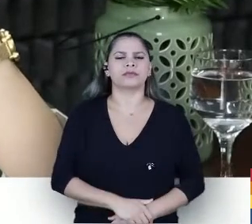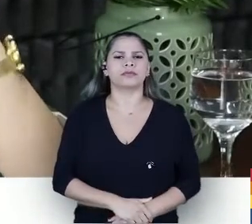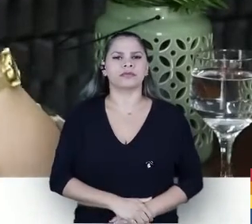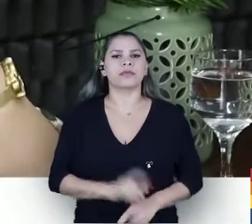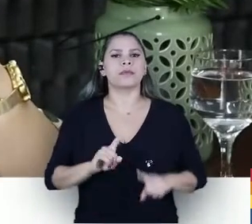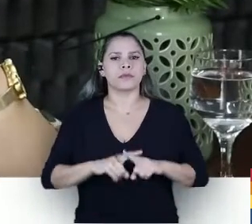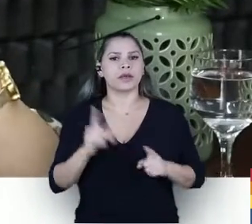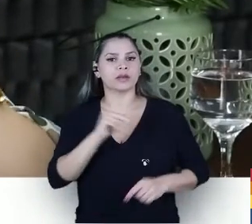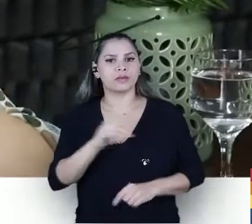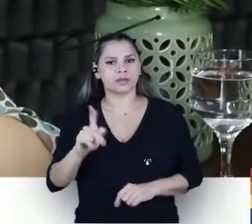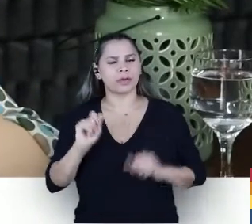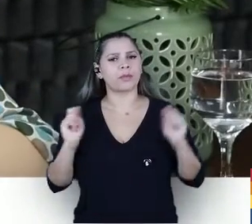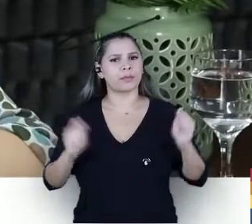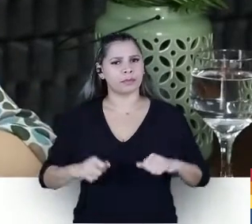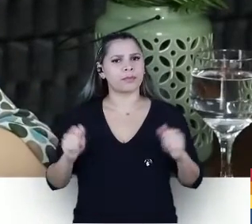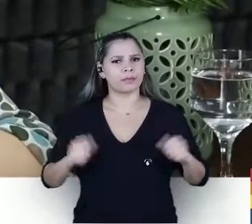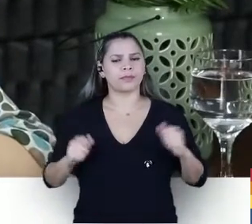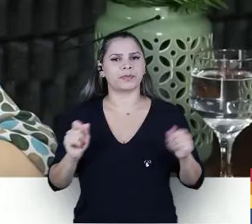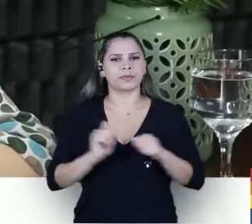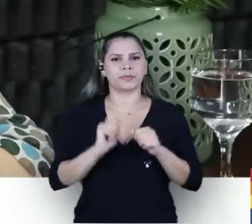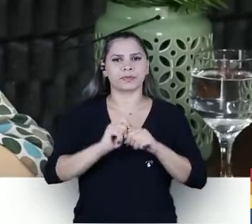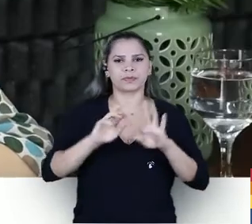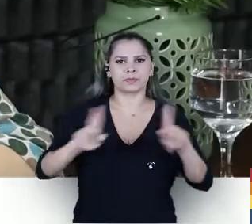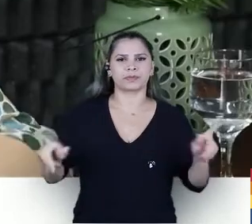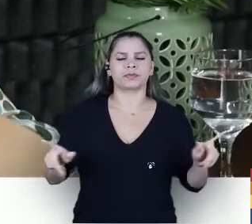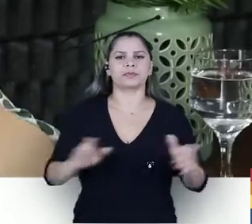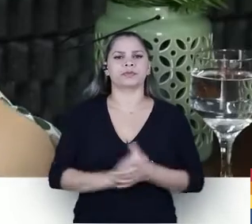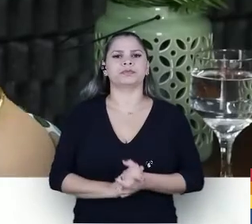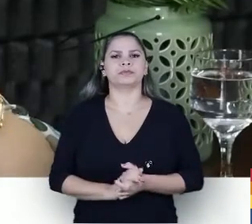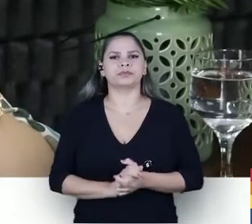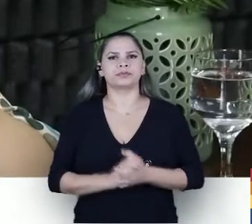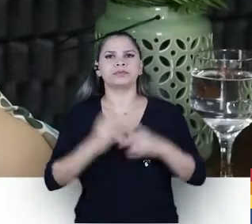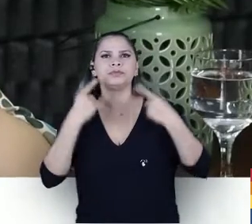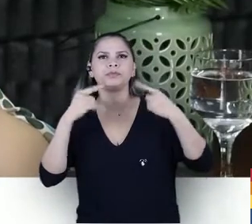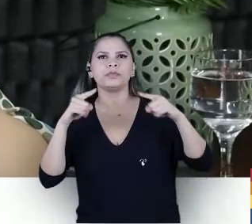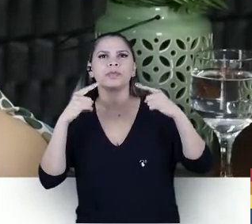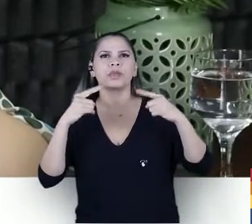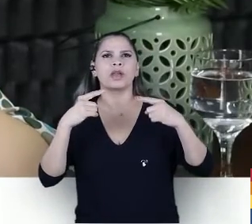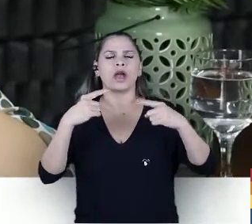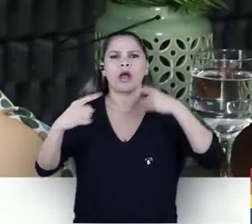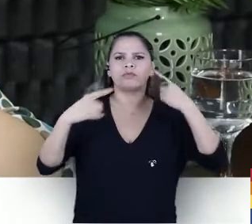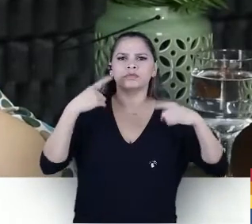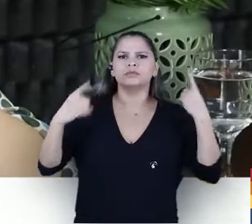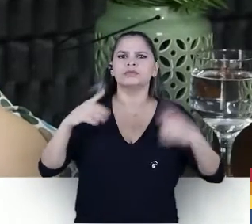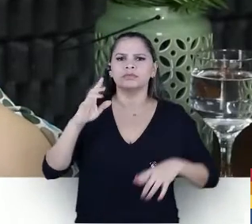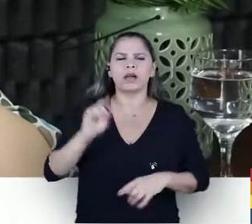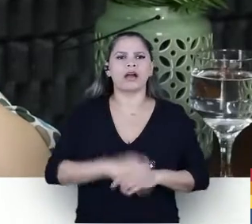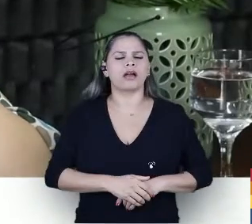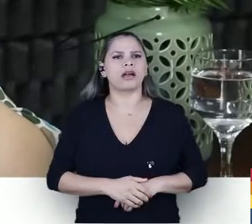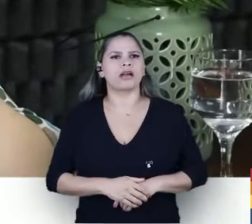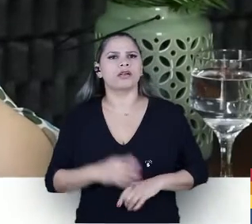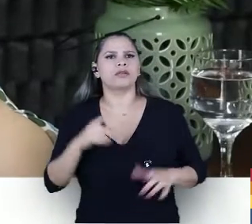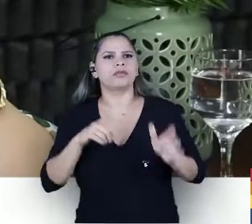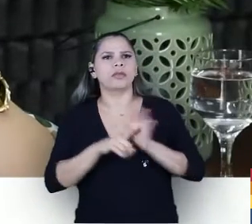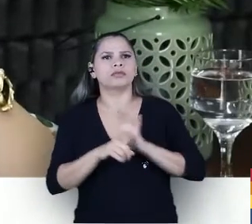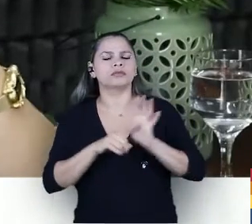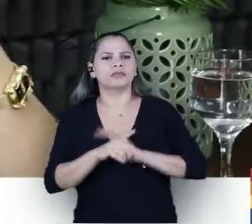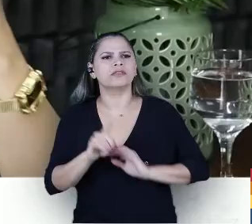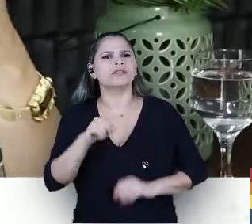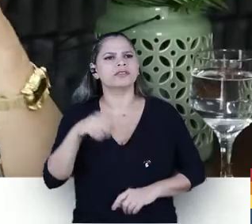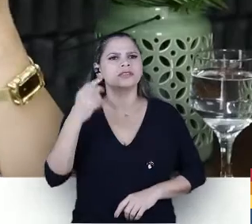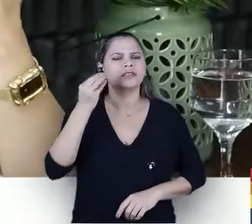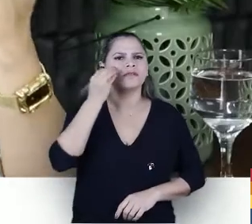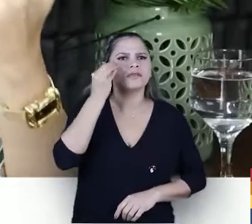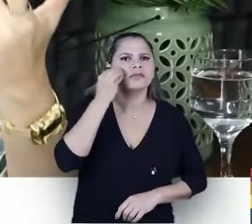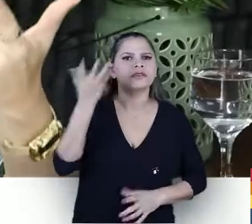né? Tudo assim, dentro de um filtro deles. Então, aí o professor pode fazer a diferença, porque ele pode trazer,